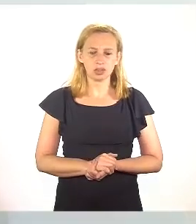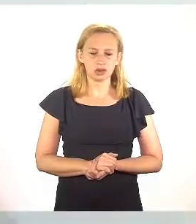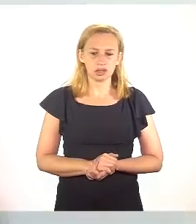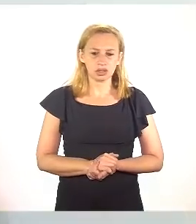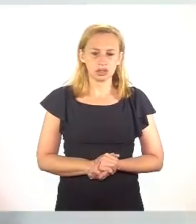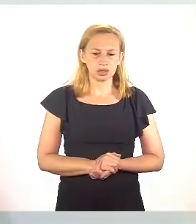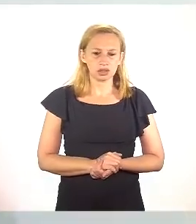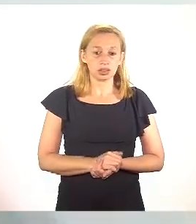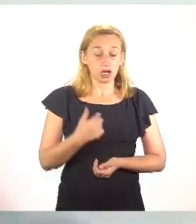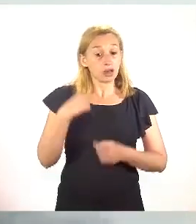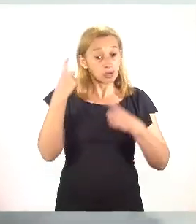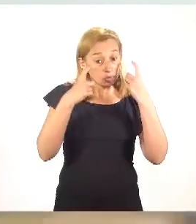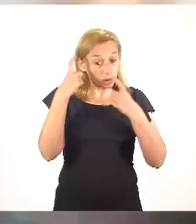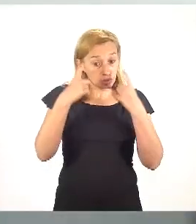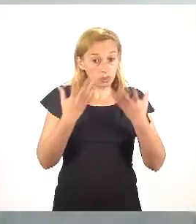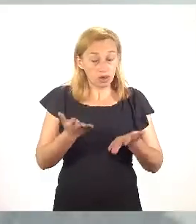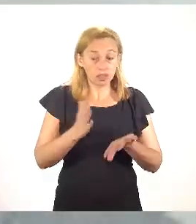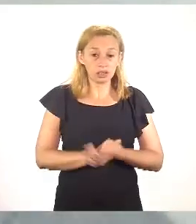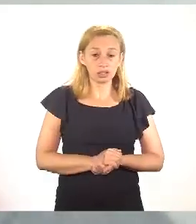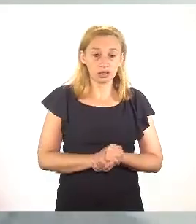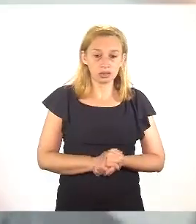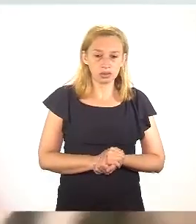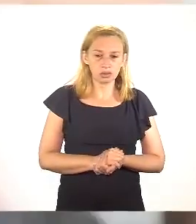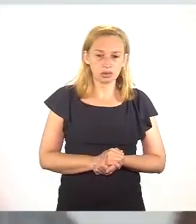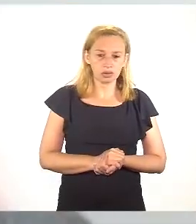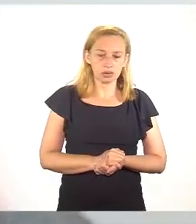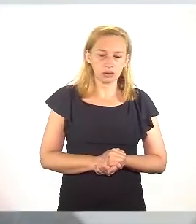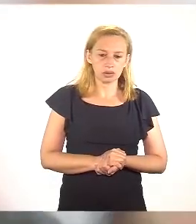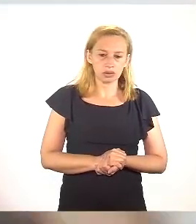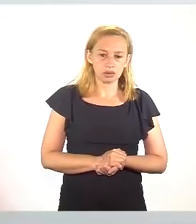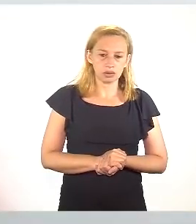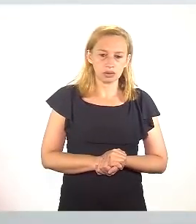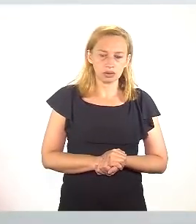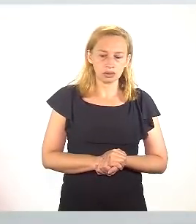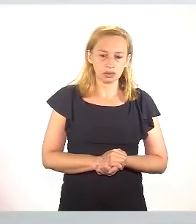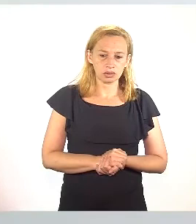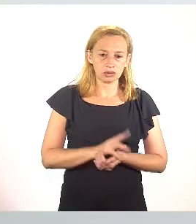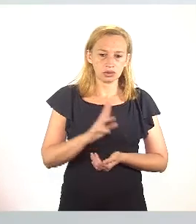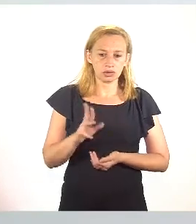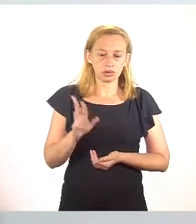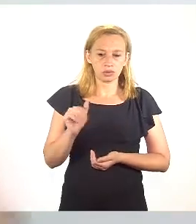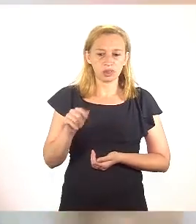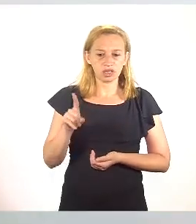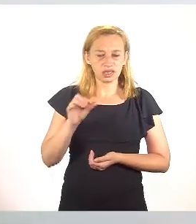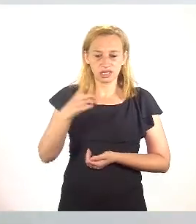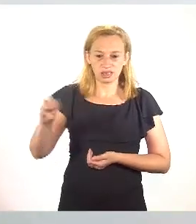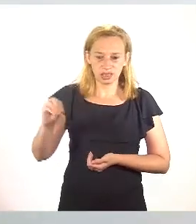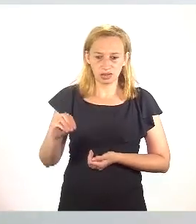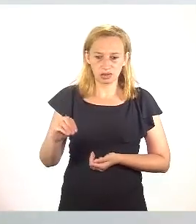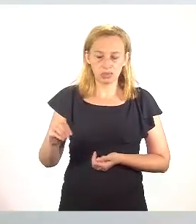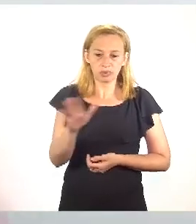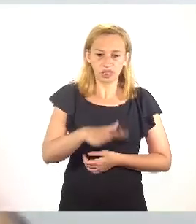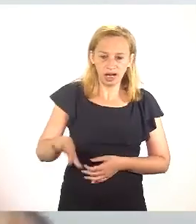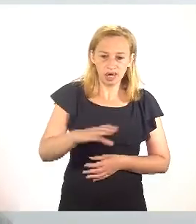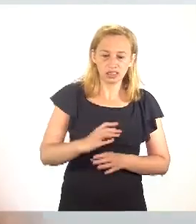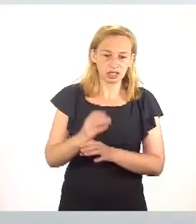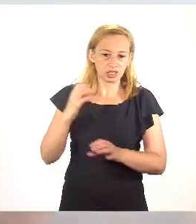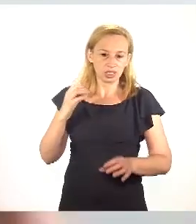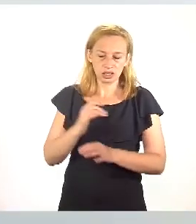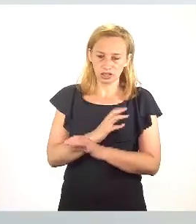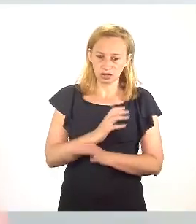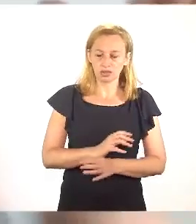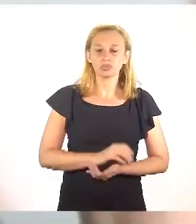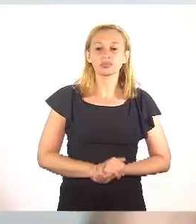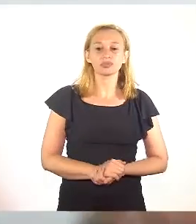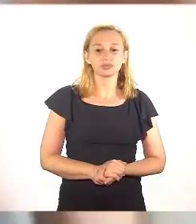estou preocupado, porque pode ter o PAC Urbanização, tem a ver com a minha área de engenharia civil, não tem com energia nem com